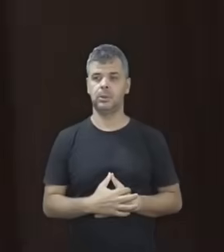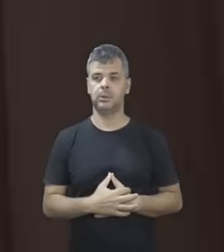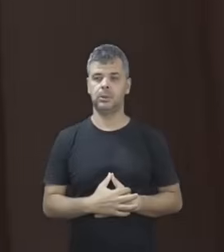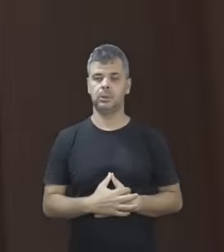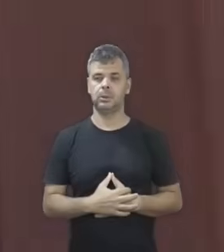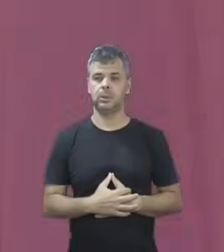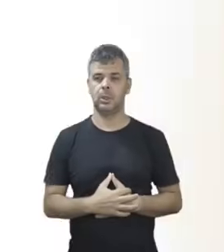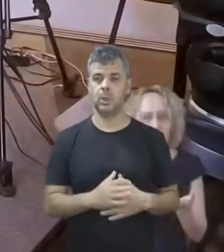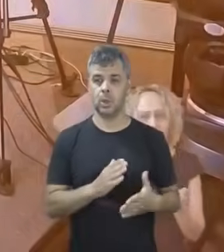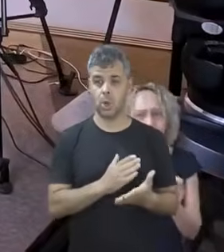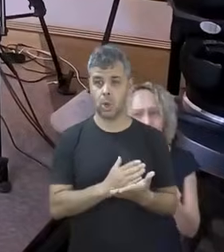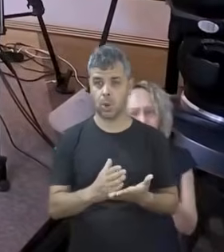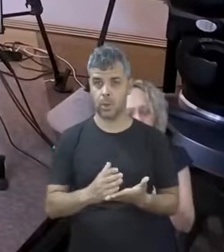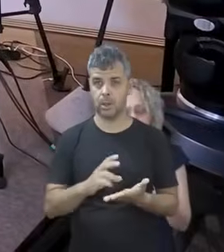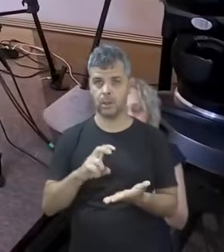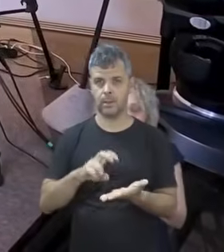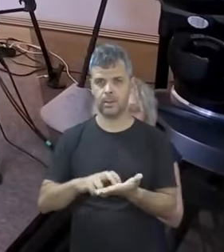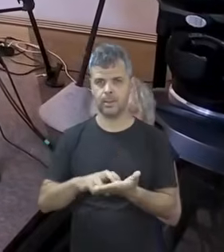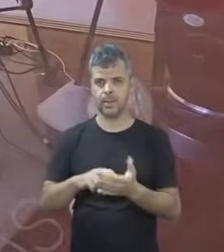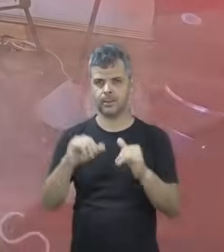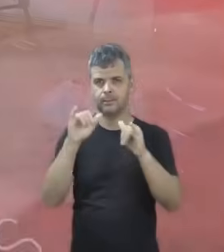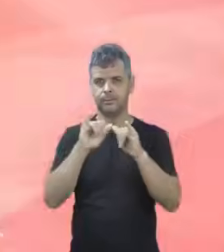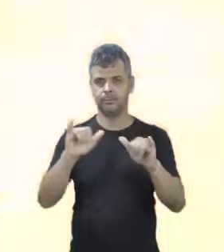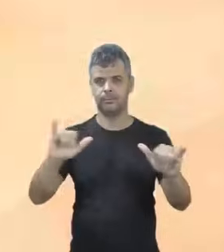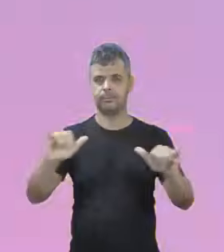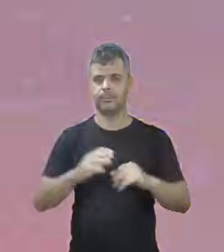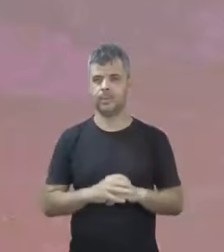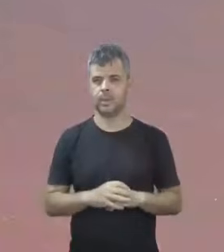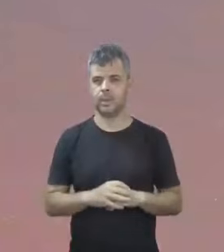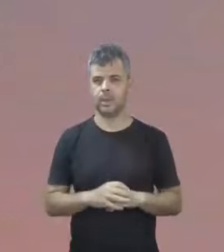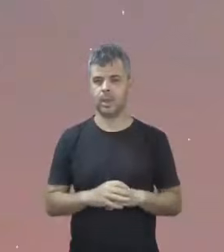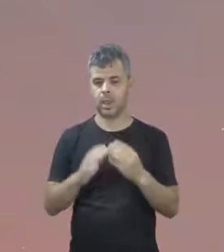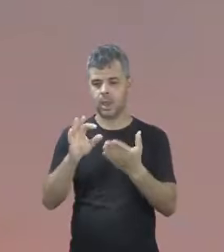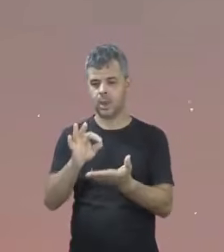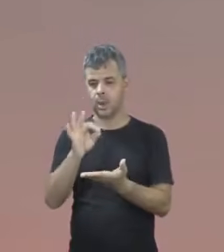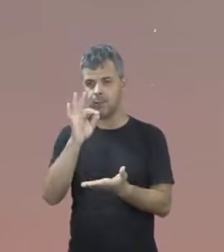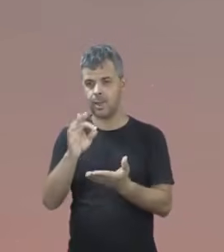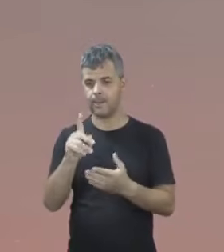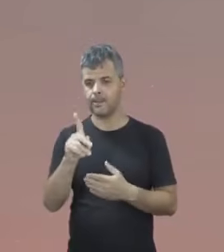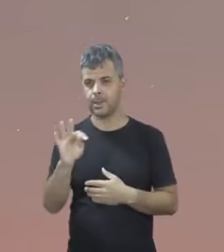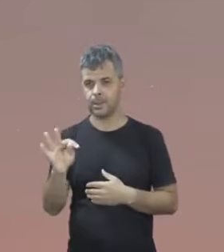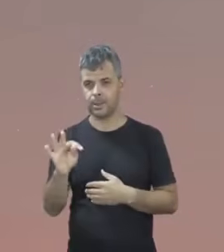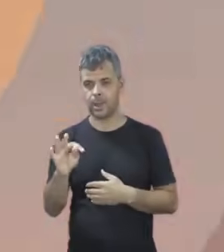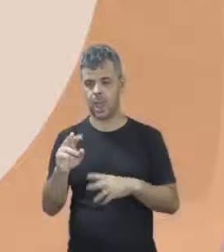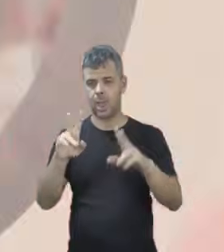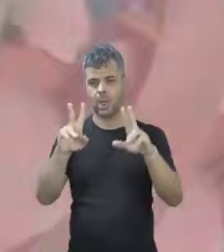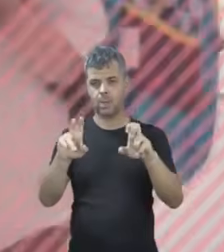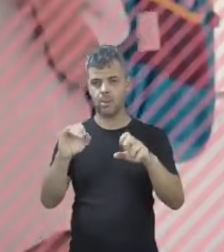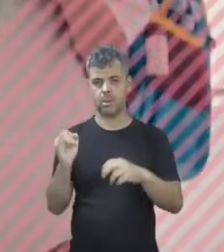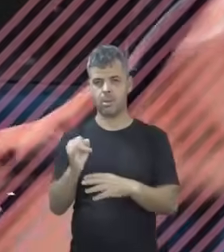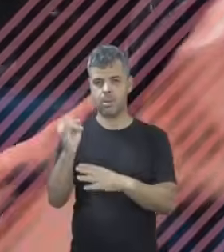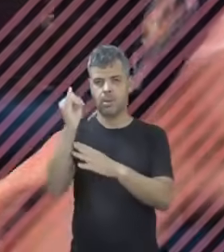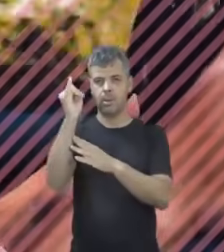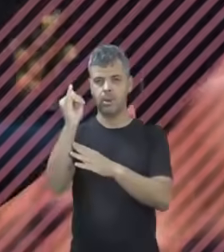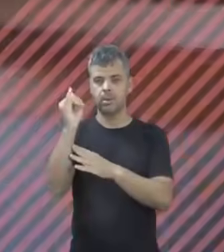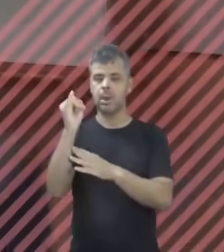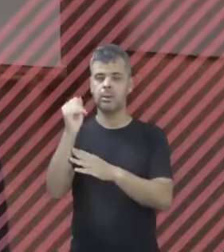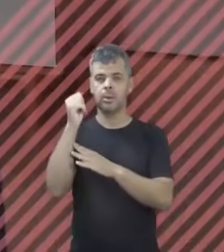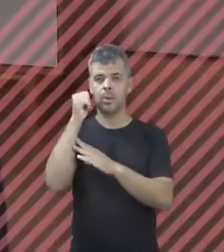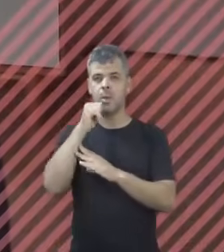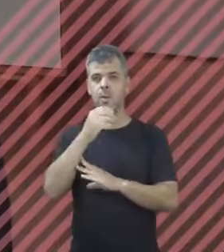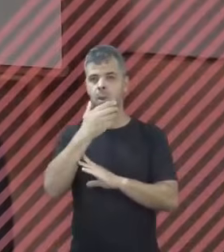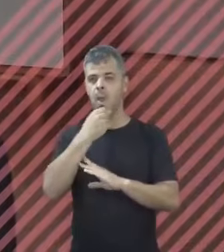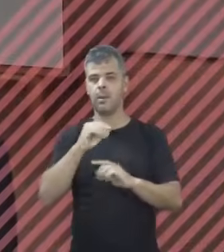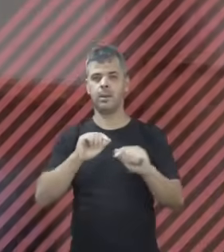Comece suas manhãs com mais informação no Café PT. Os assuntos mais importantes para o dia a dia